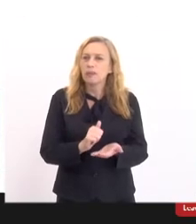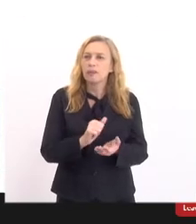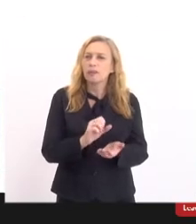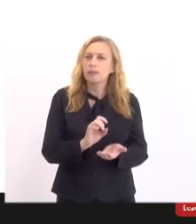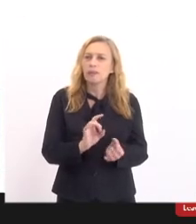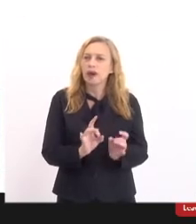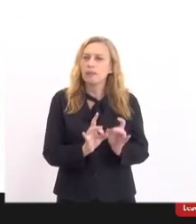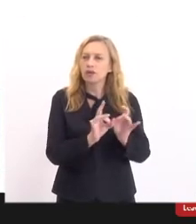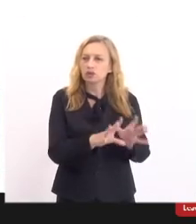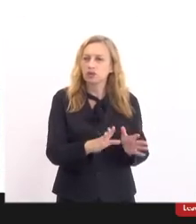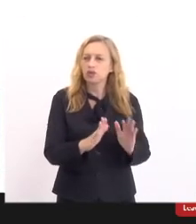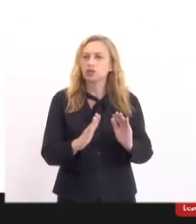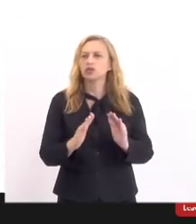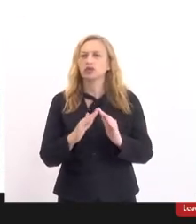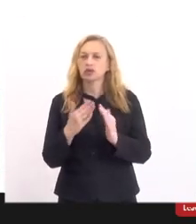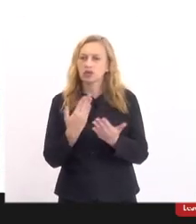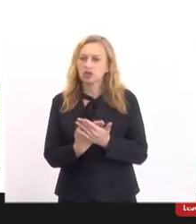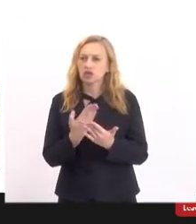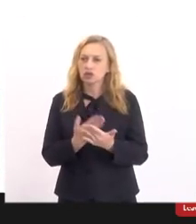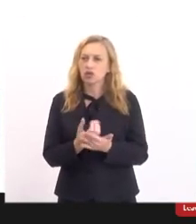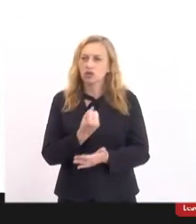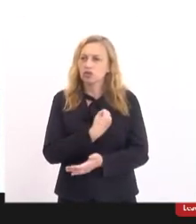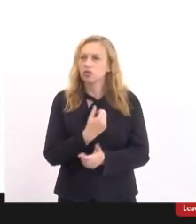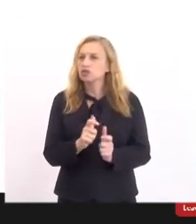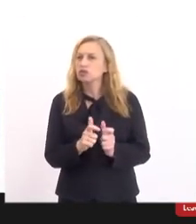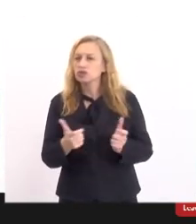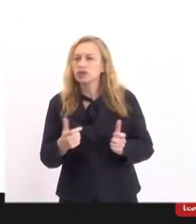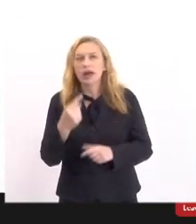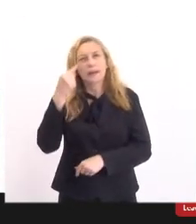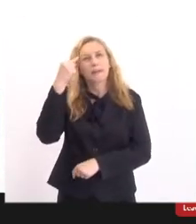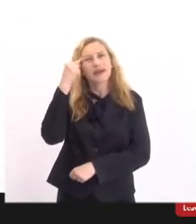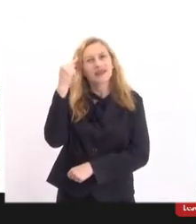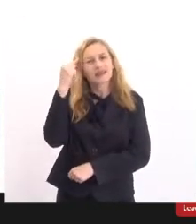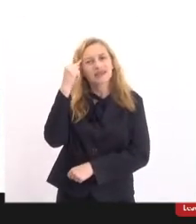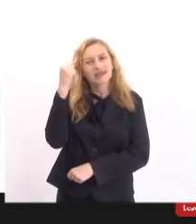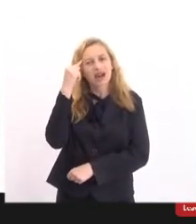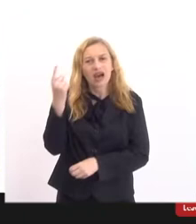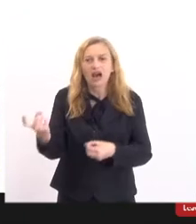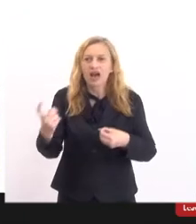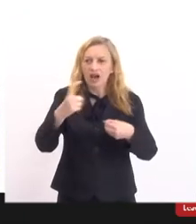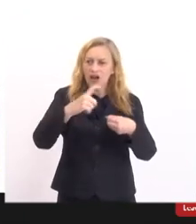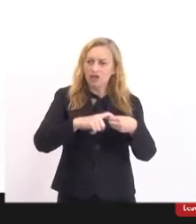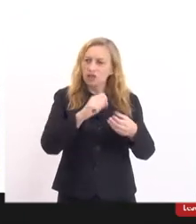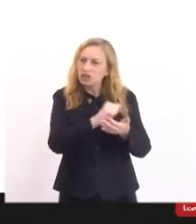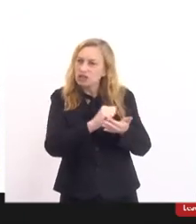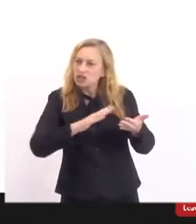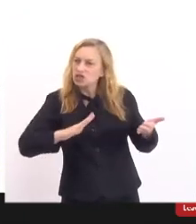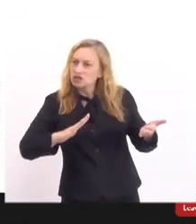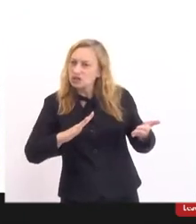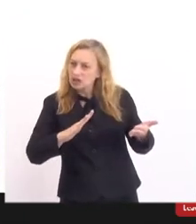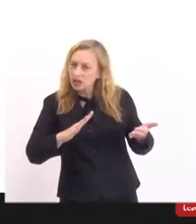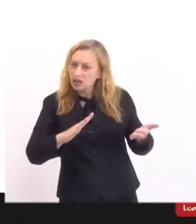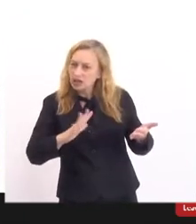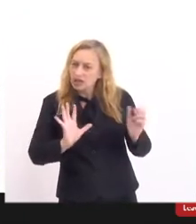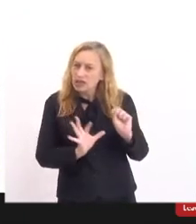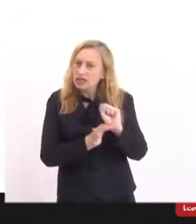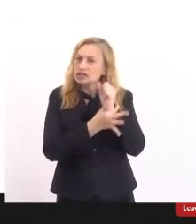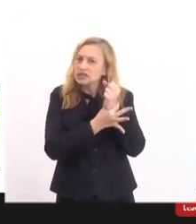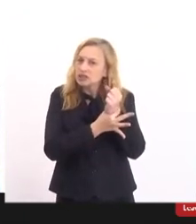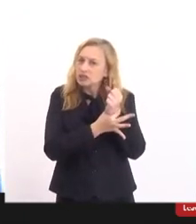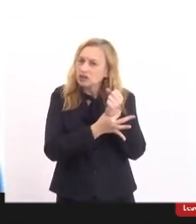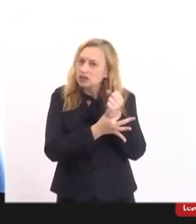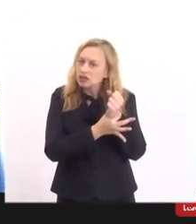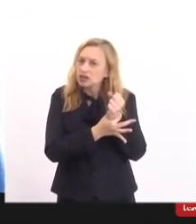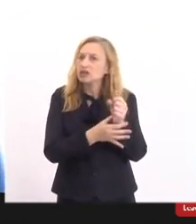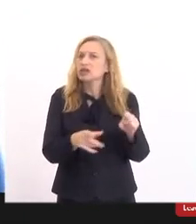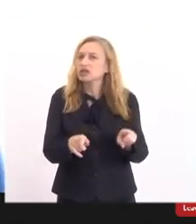o desafio não só de repensar a retomada das atividades em condição de segurança, como